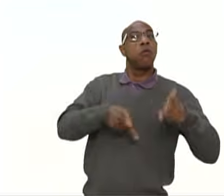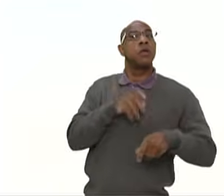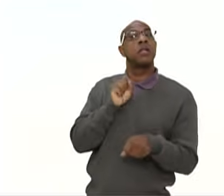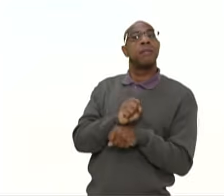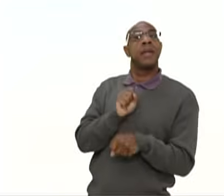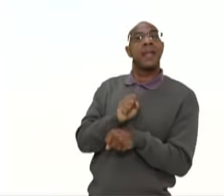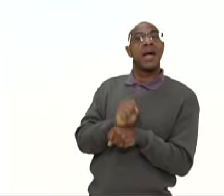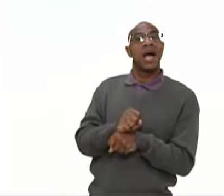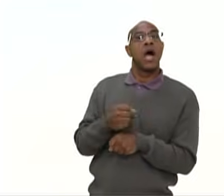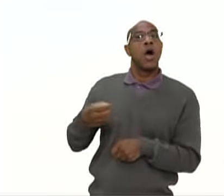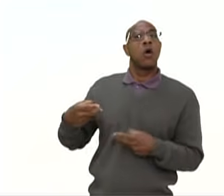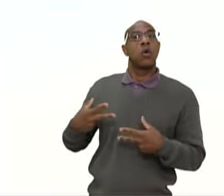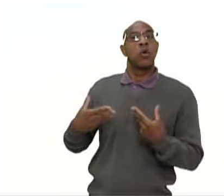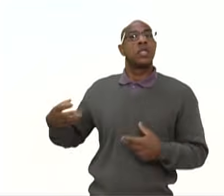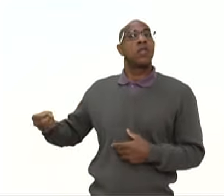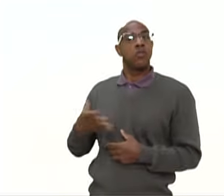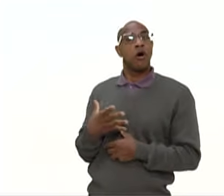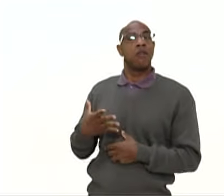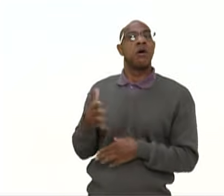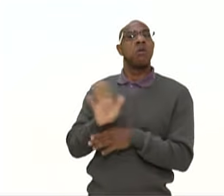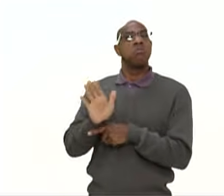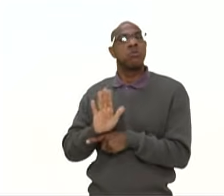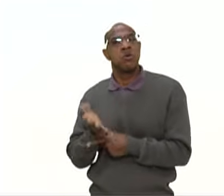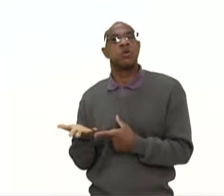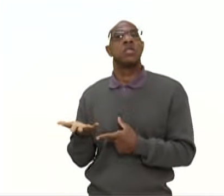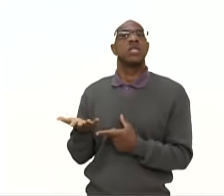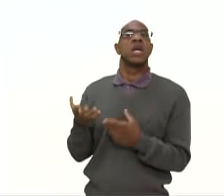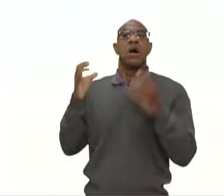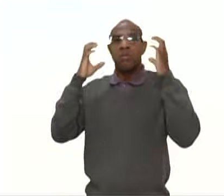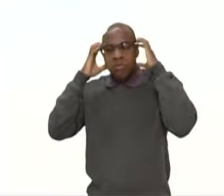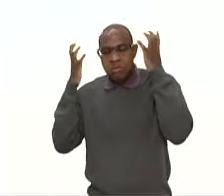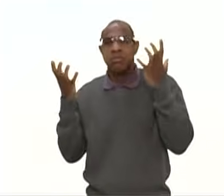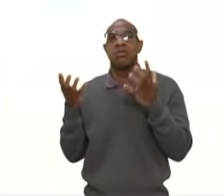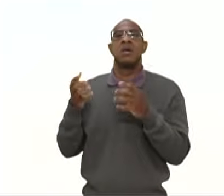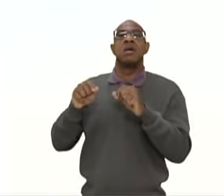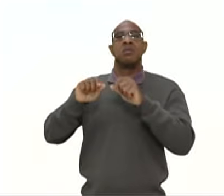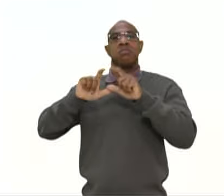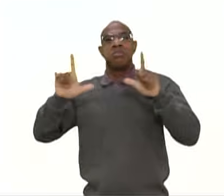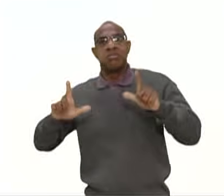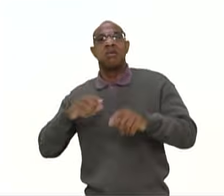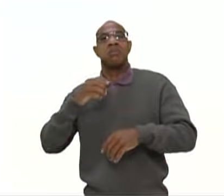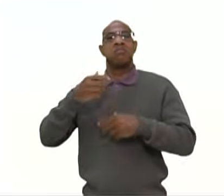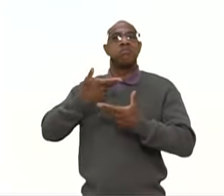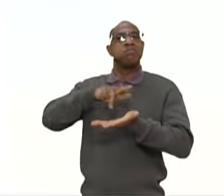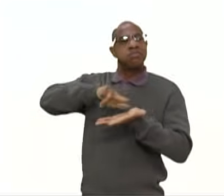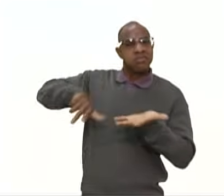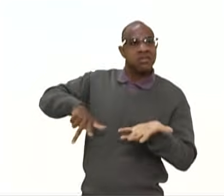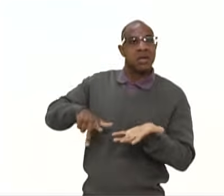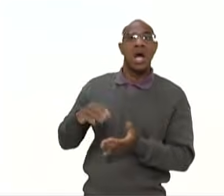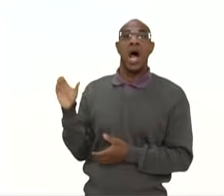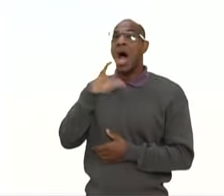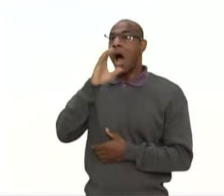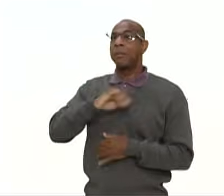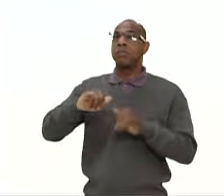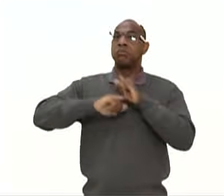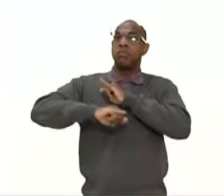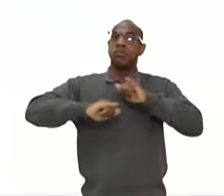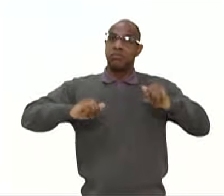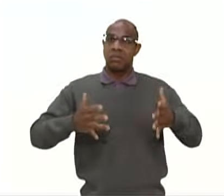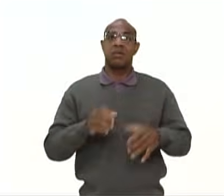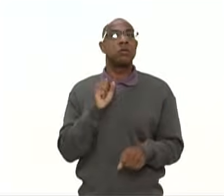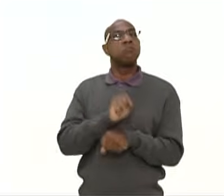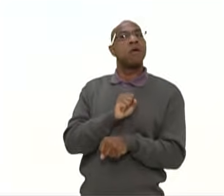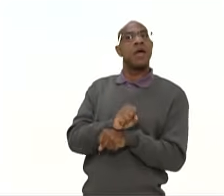esperar lançamentos de música, filme, equipamentos de som e de imagem que se tornam bens rapidamente obsoletos diante